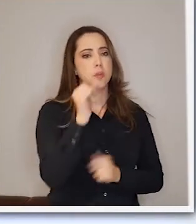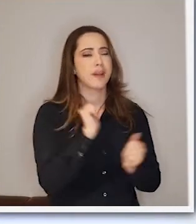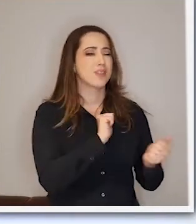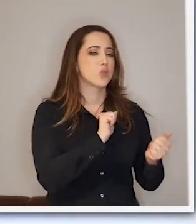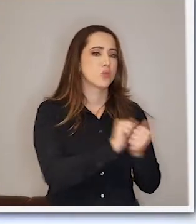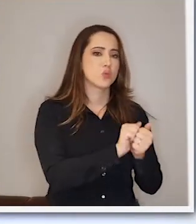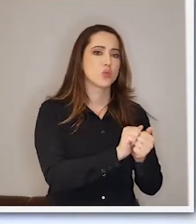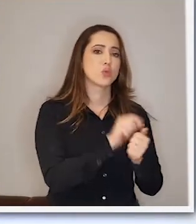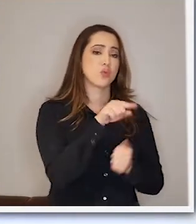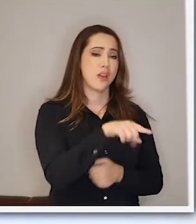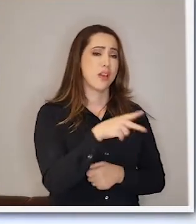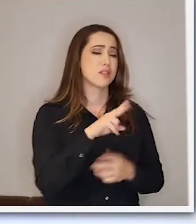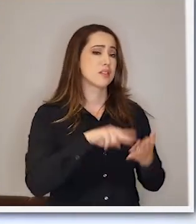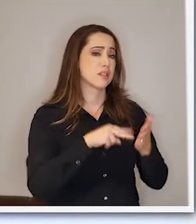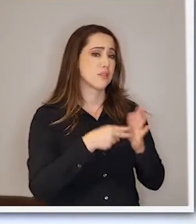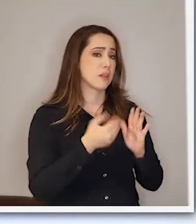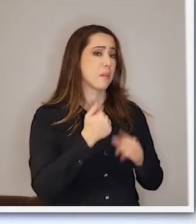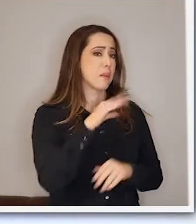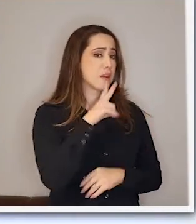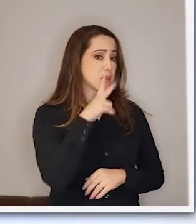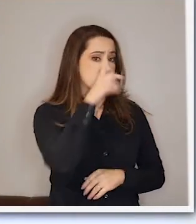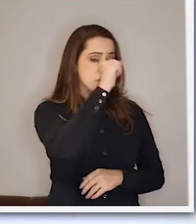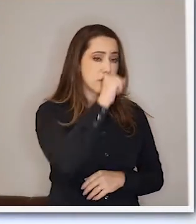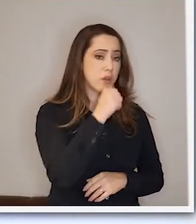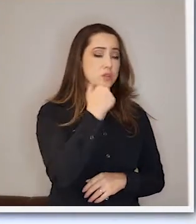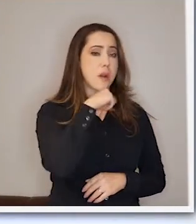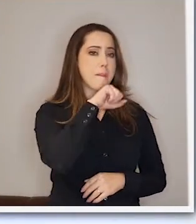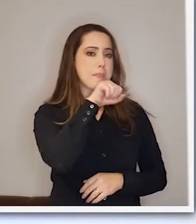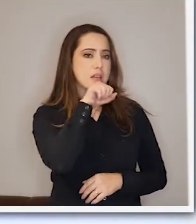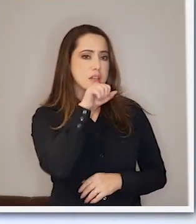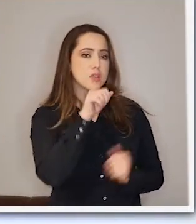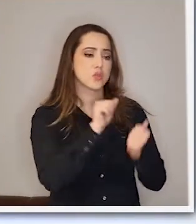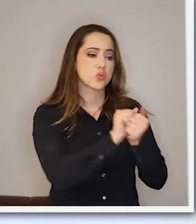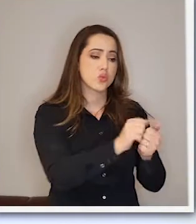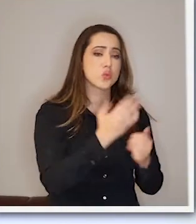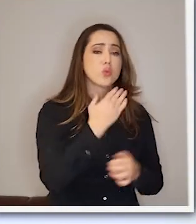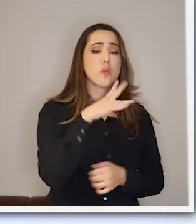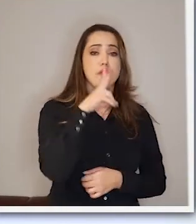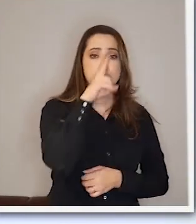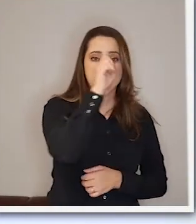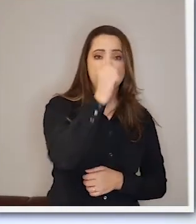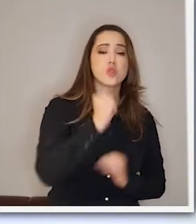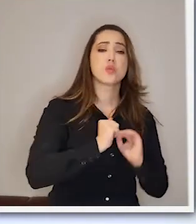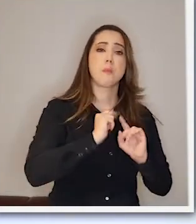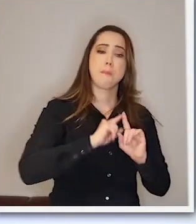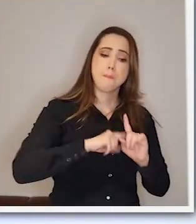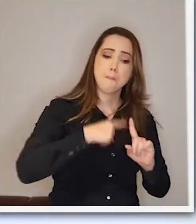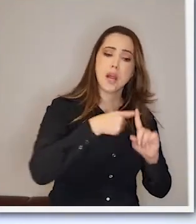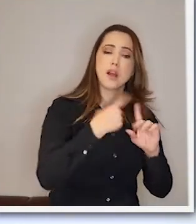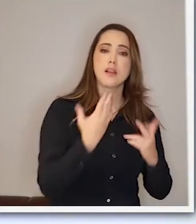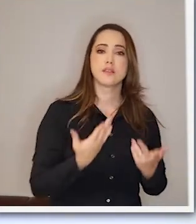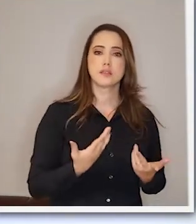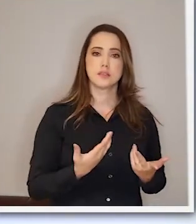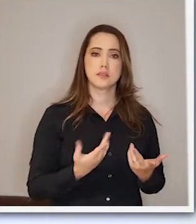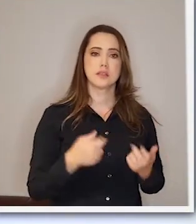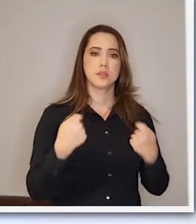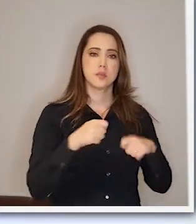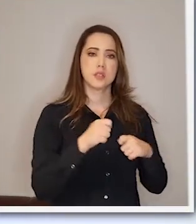a presença paterna é uma família mais forte. A família com a presença da mãe é uma família mais forte. A gente